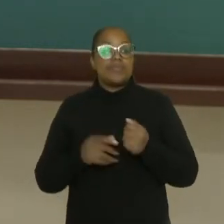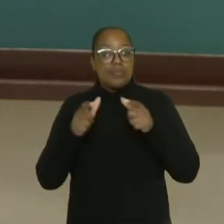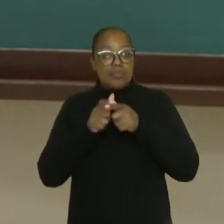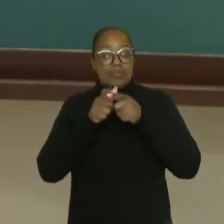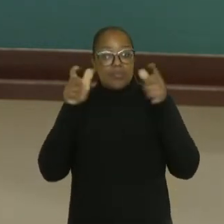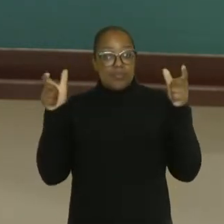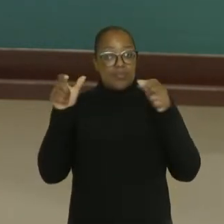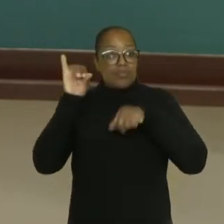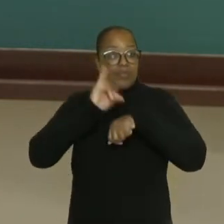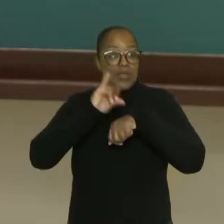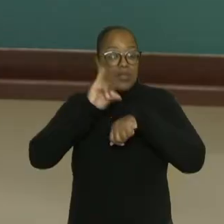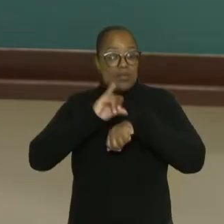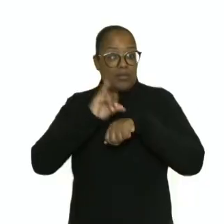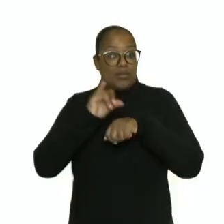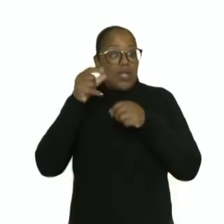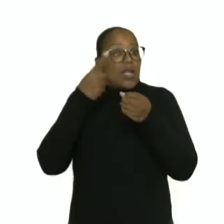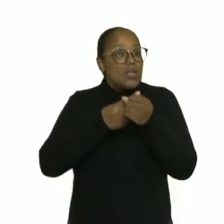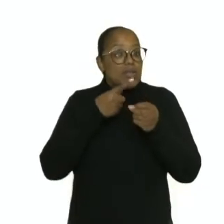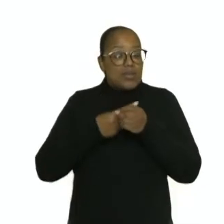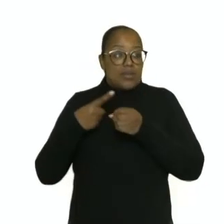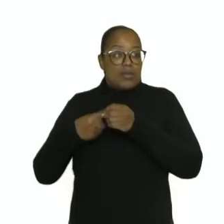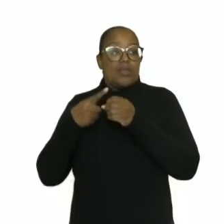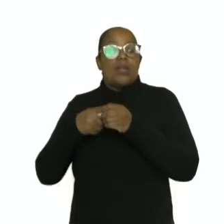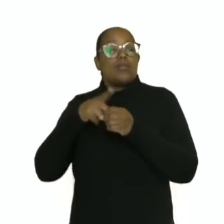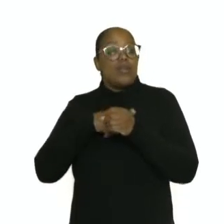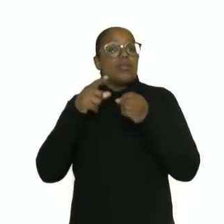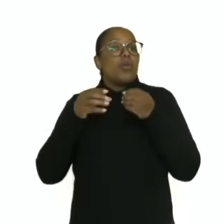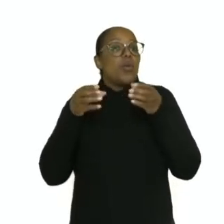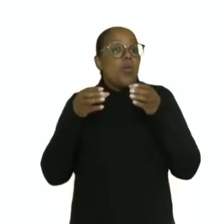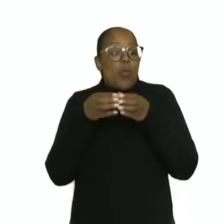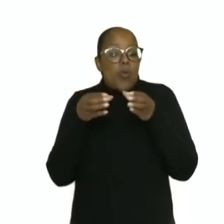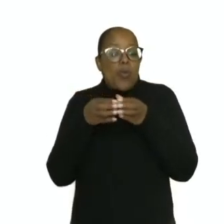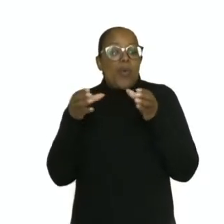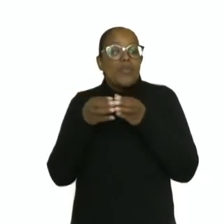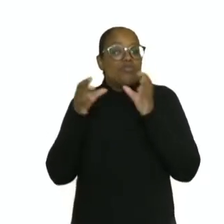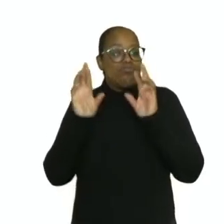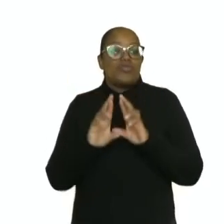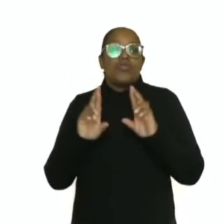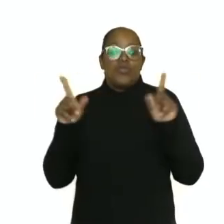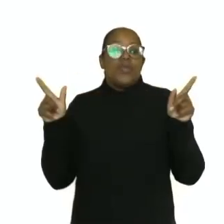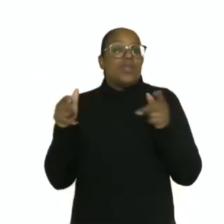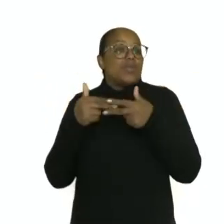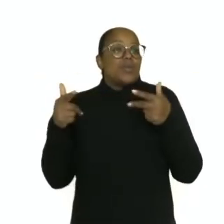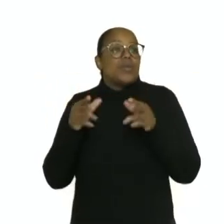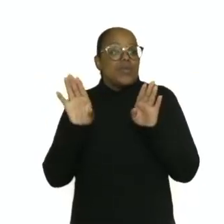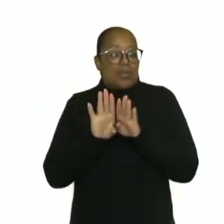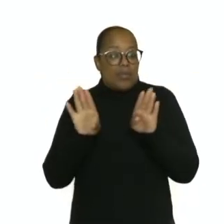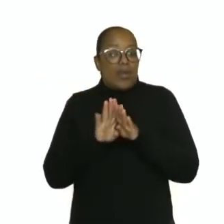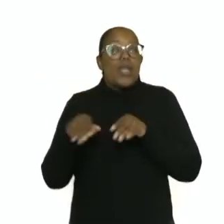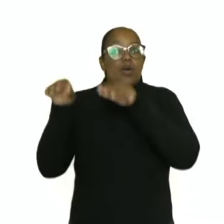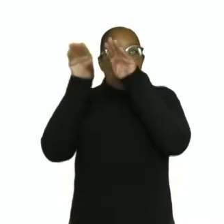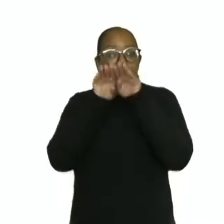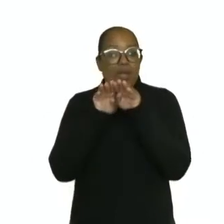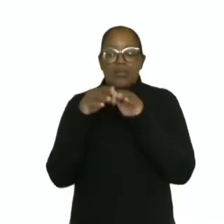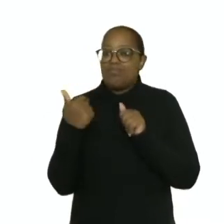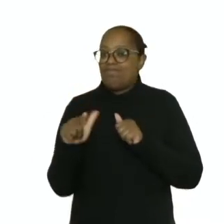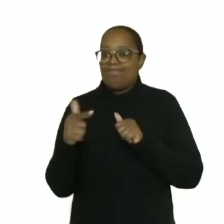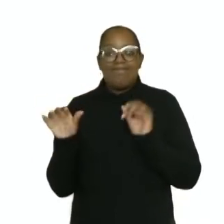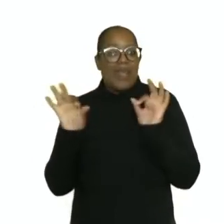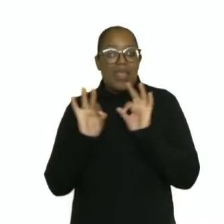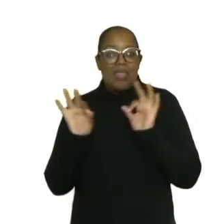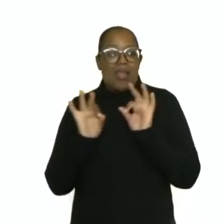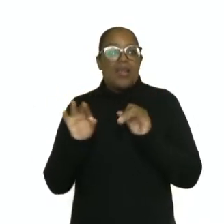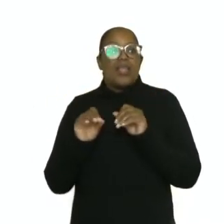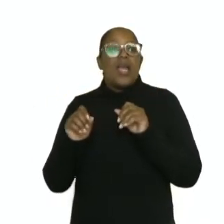centros urbanos são ao mesmo tempo espaços de diversidade e da desigualdade, como já comentamos. É nessa equação que a